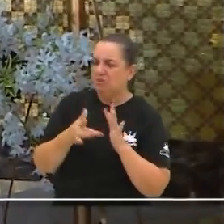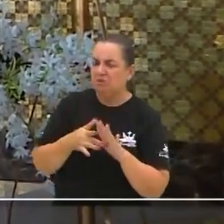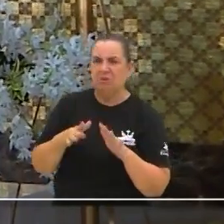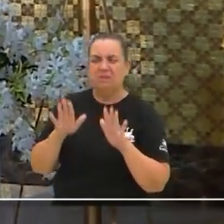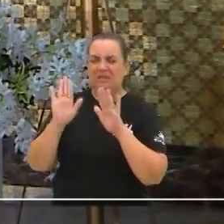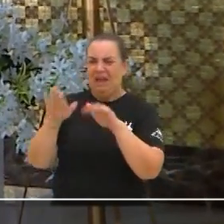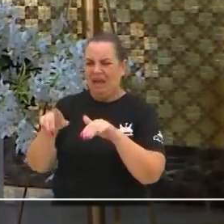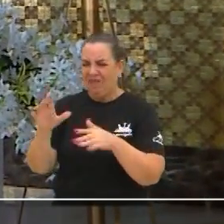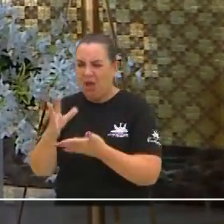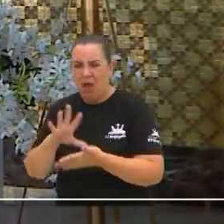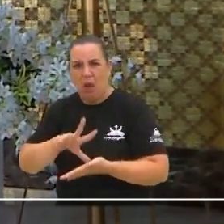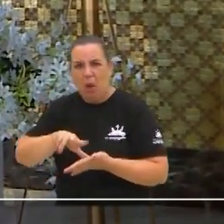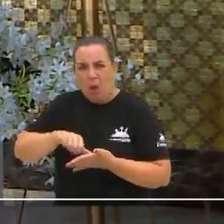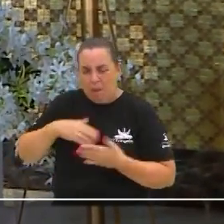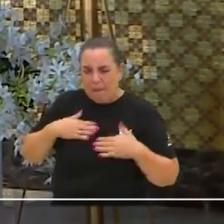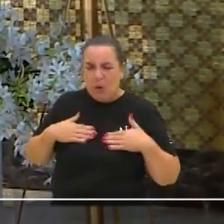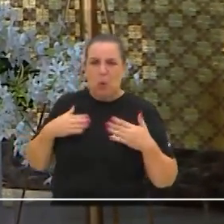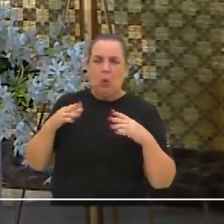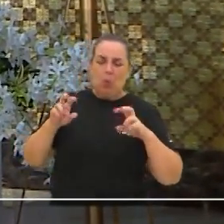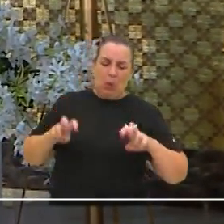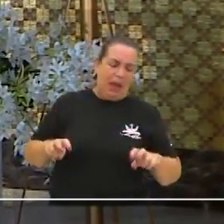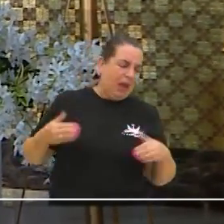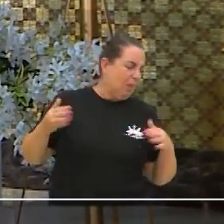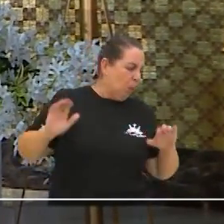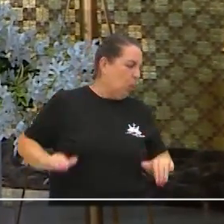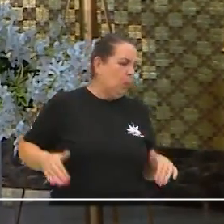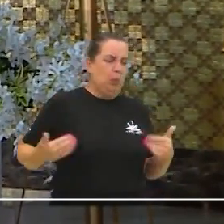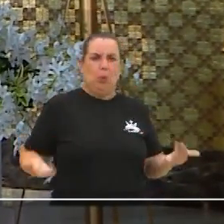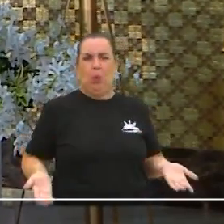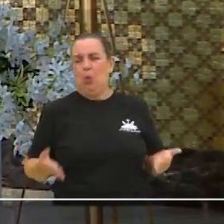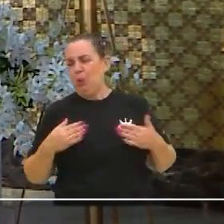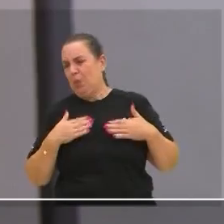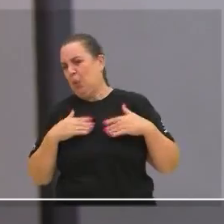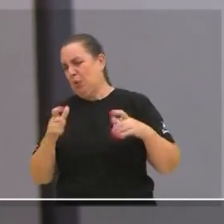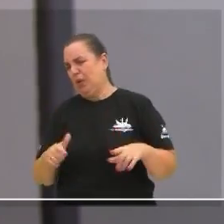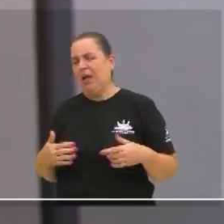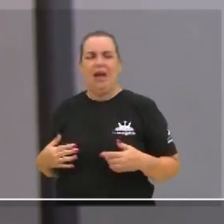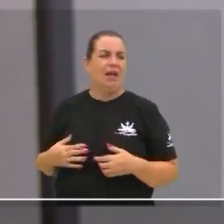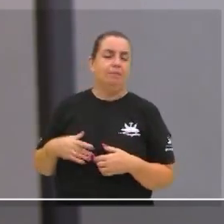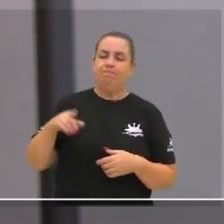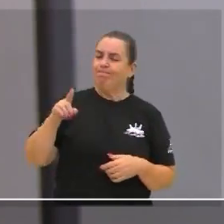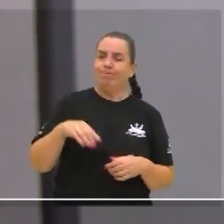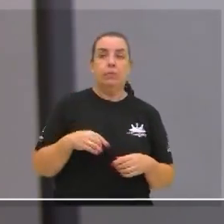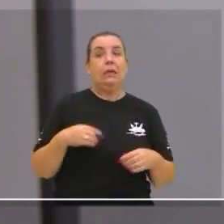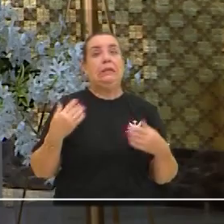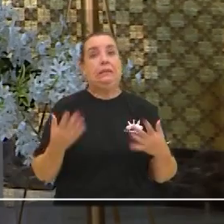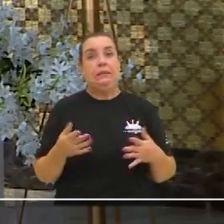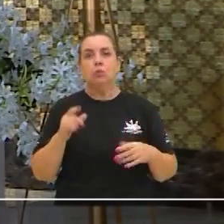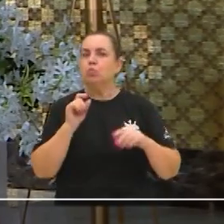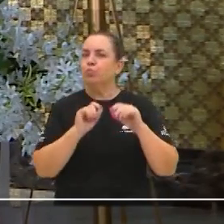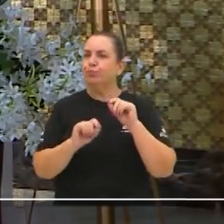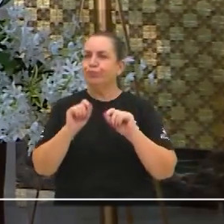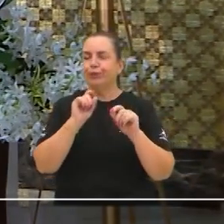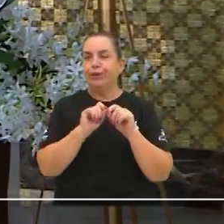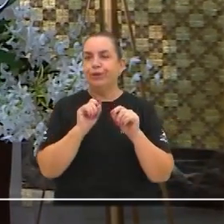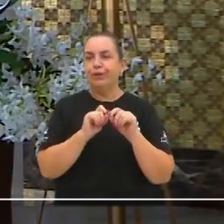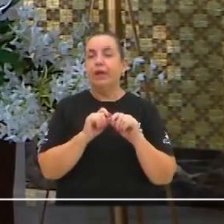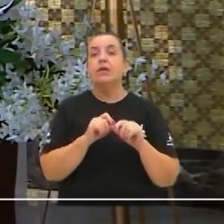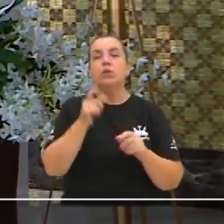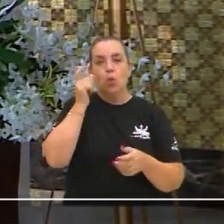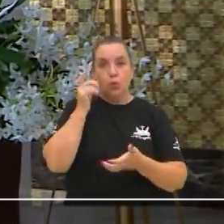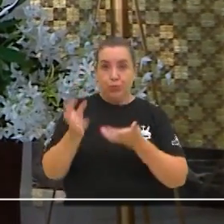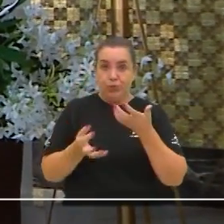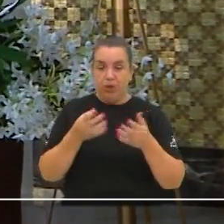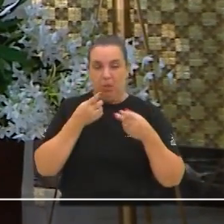trono, ele vai tirar o meu reino. Então o ardiloso, e assim que o inimigo